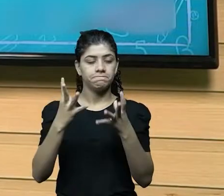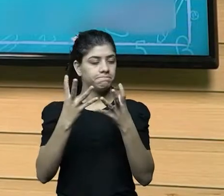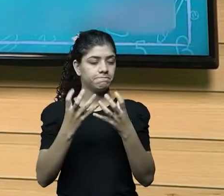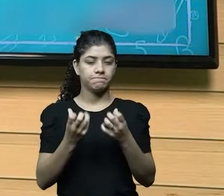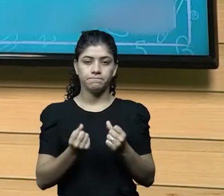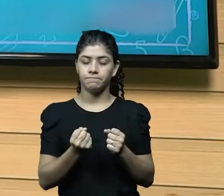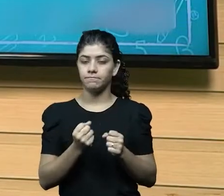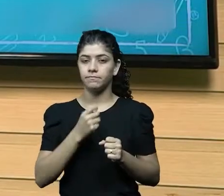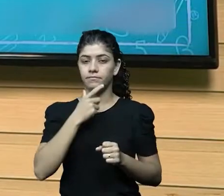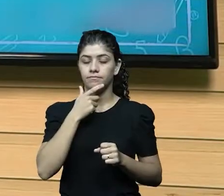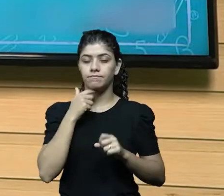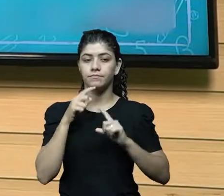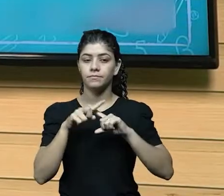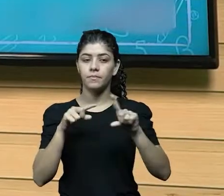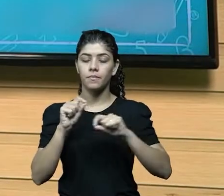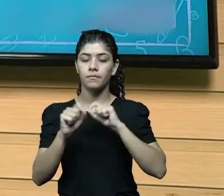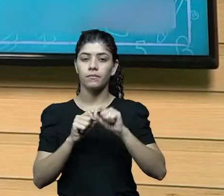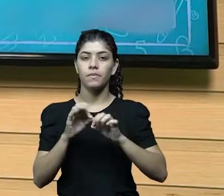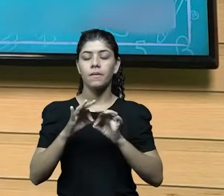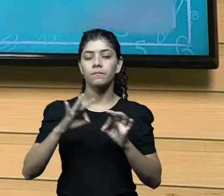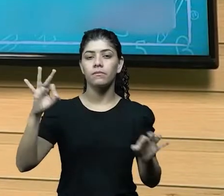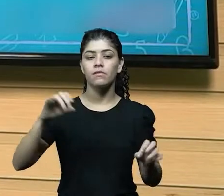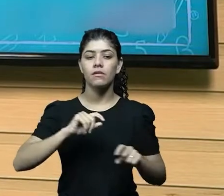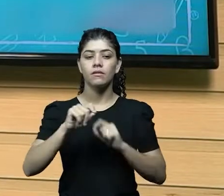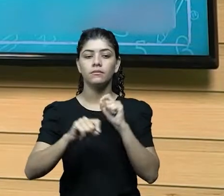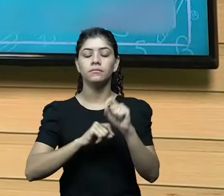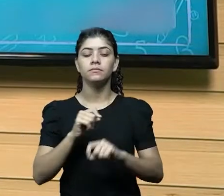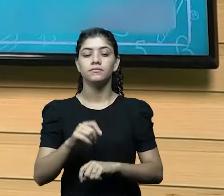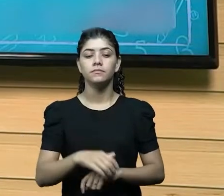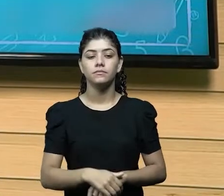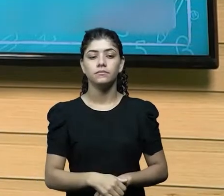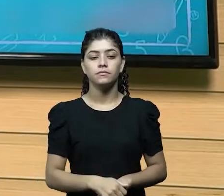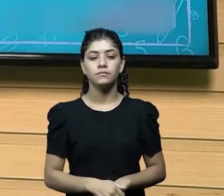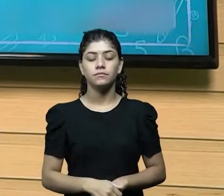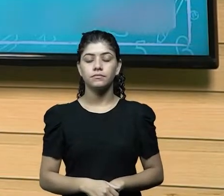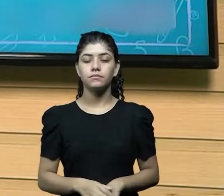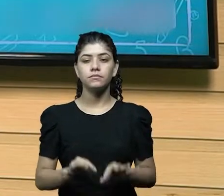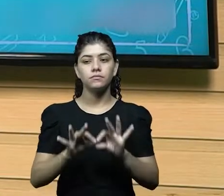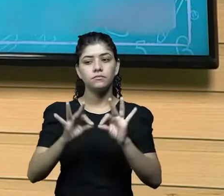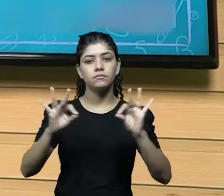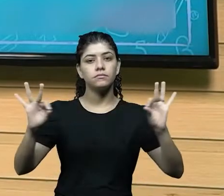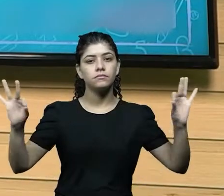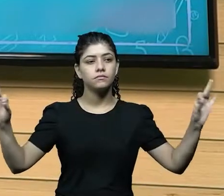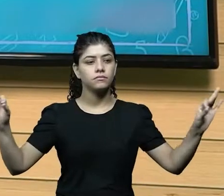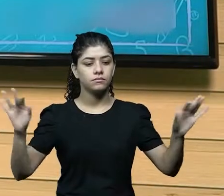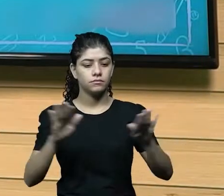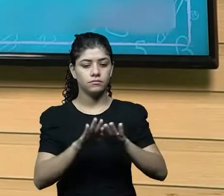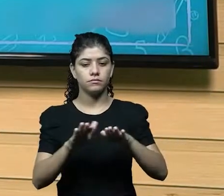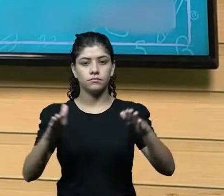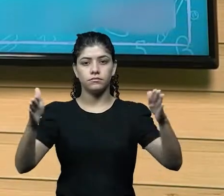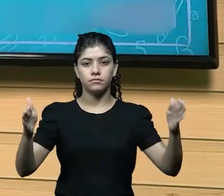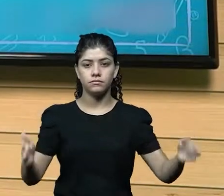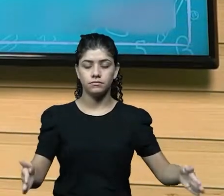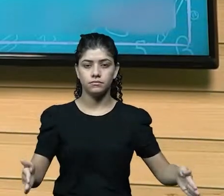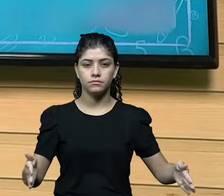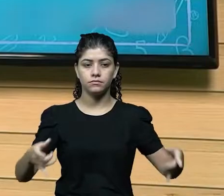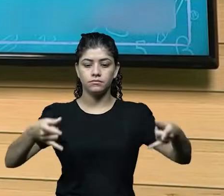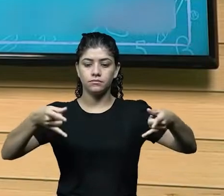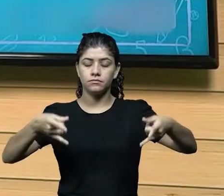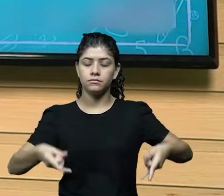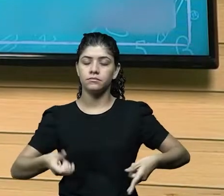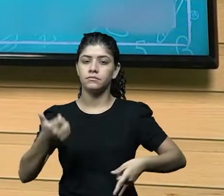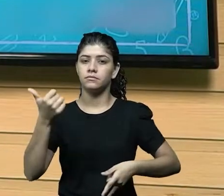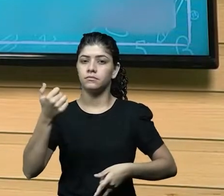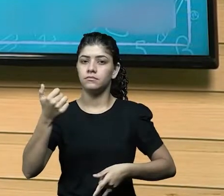aceitável. Mas quando você está medindo uma largura, um lápis, uma mesa, uma caneta,